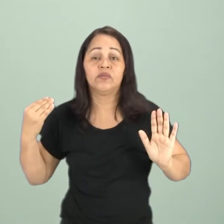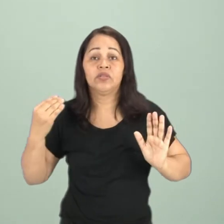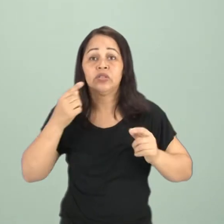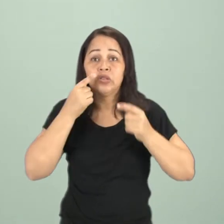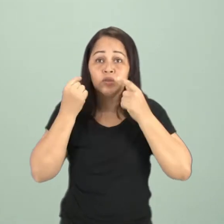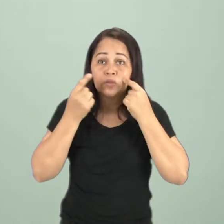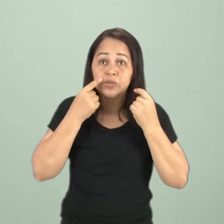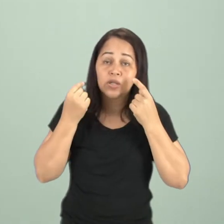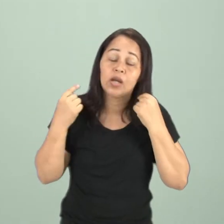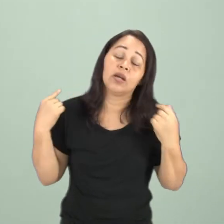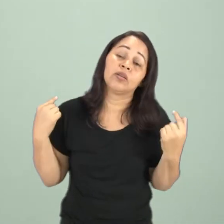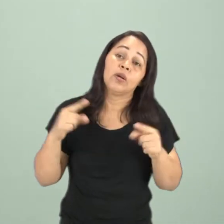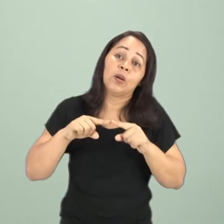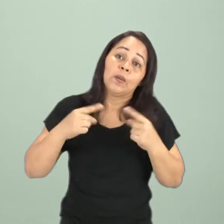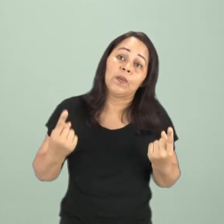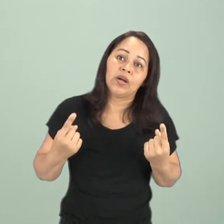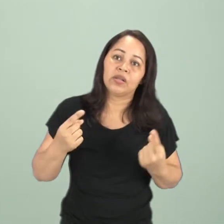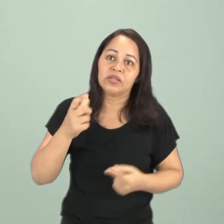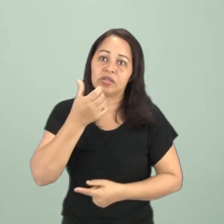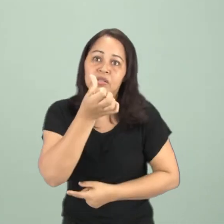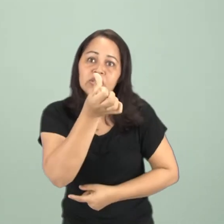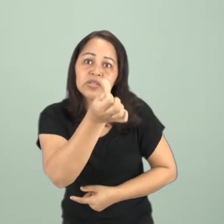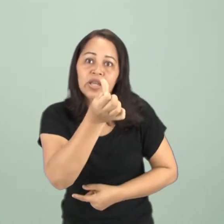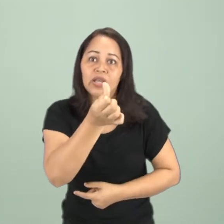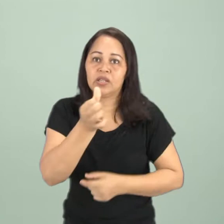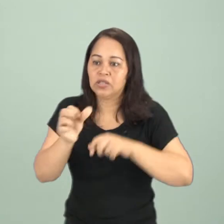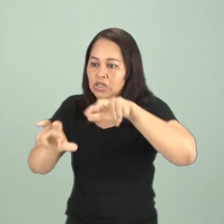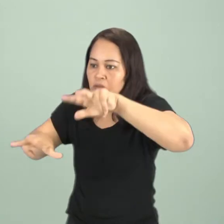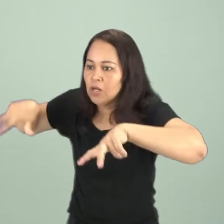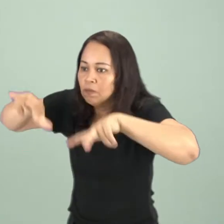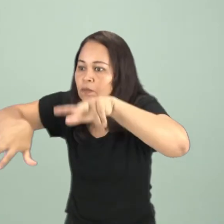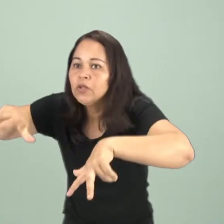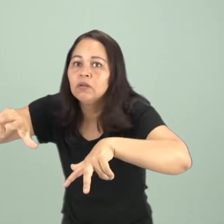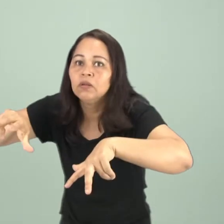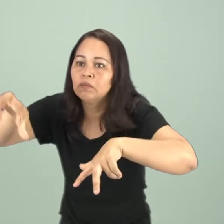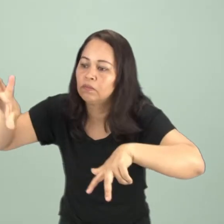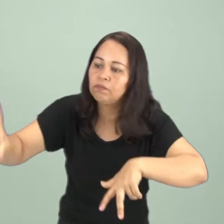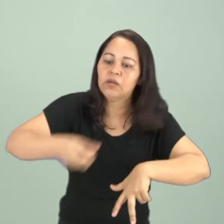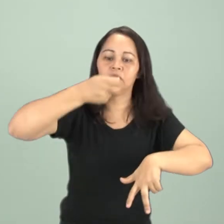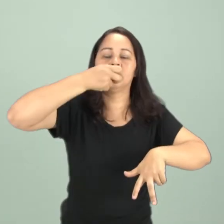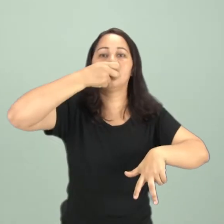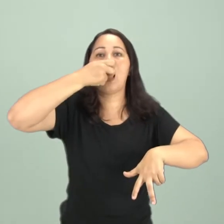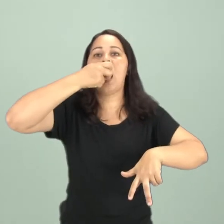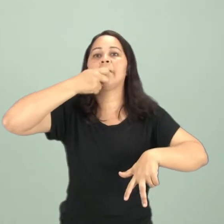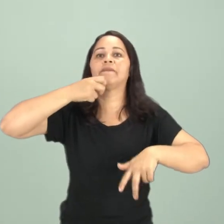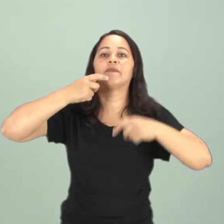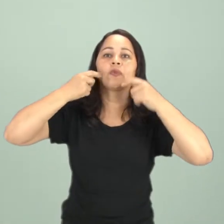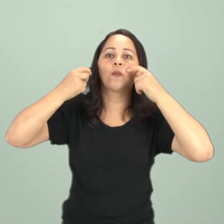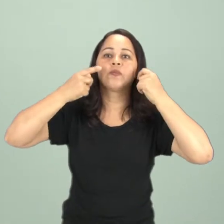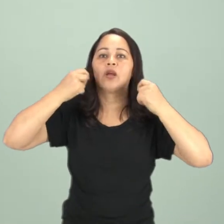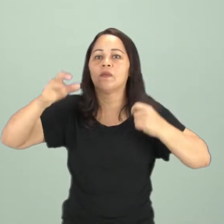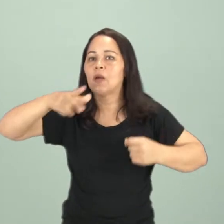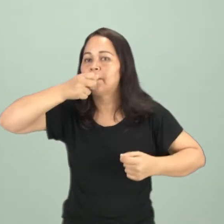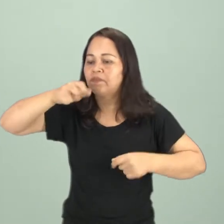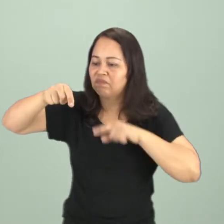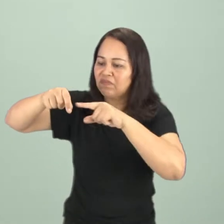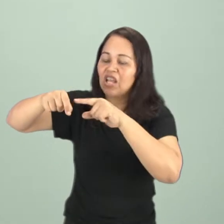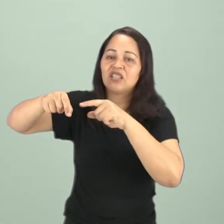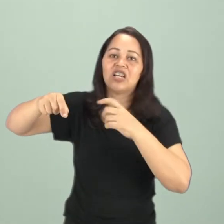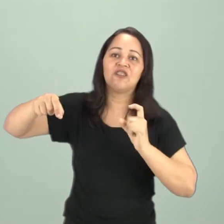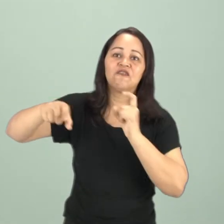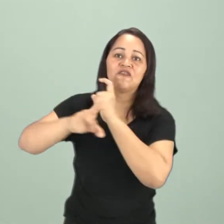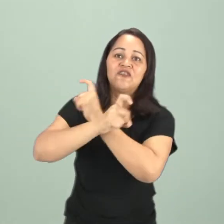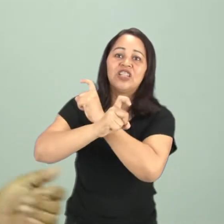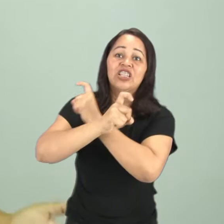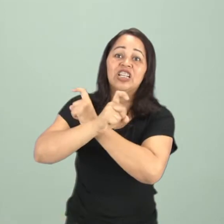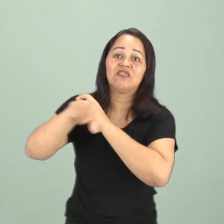não ia matar um gato, mas comendo ali 6 calangos contaminados, infelizmente eles vieram a morrer também.